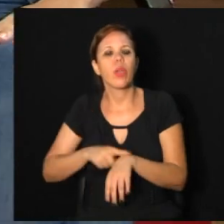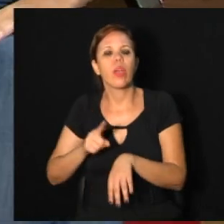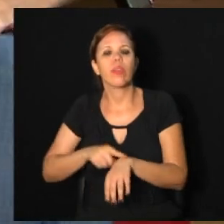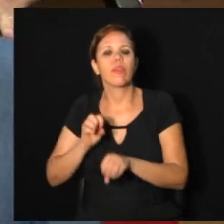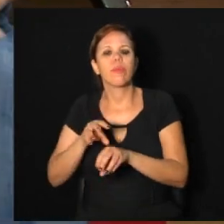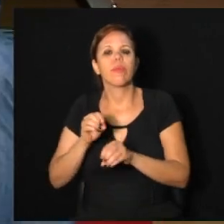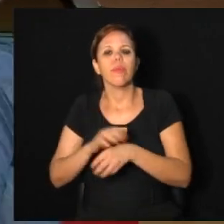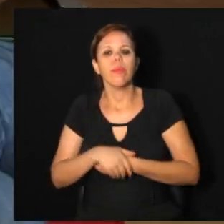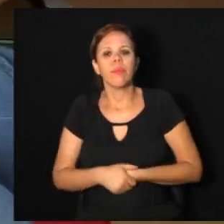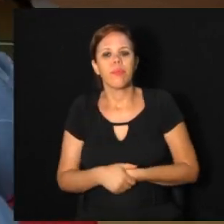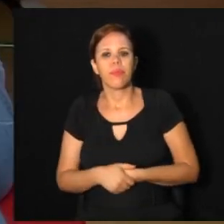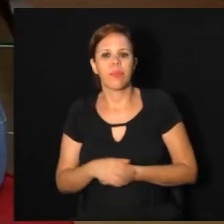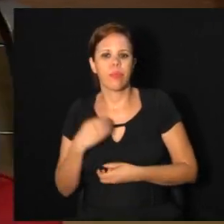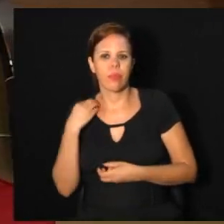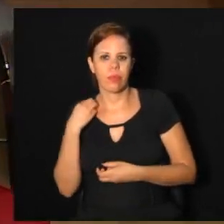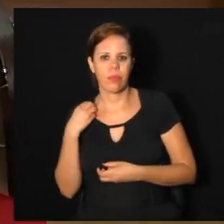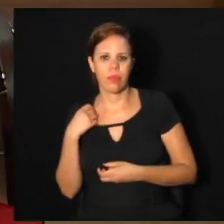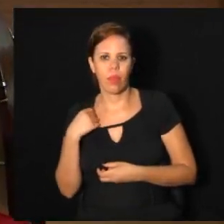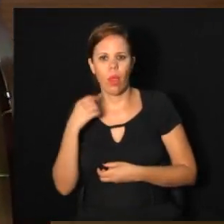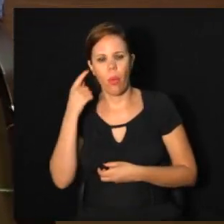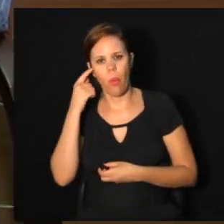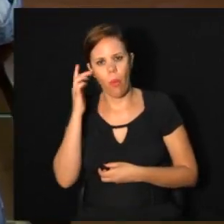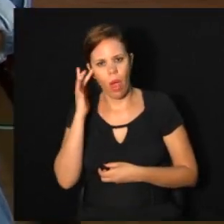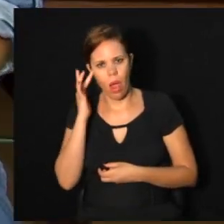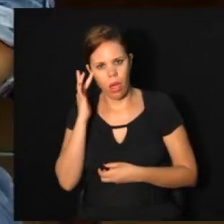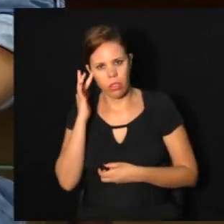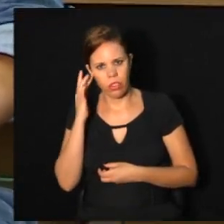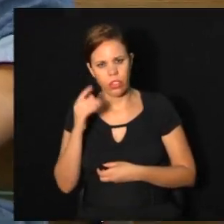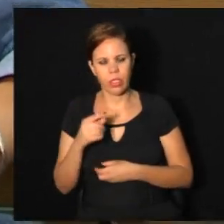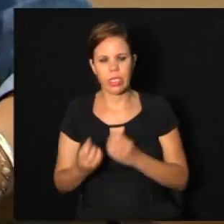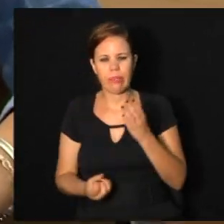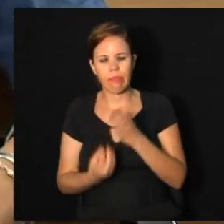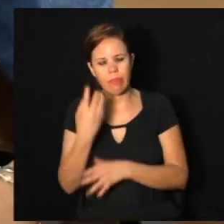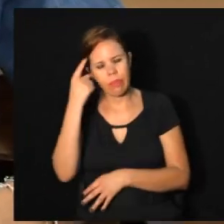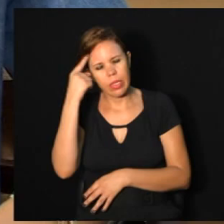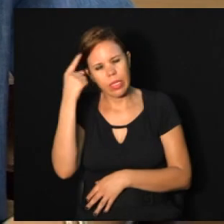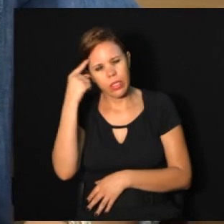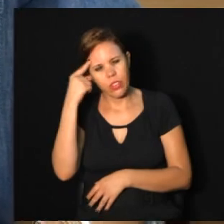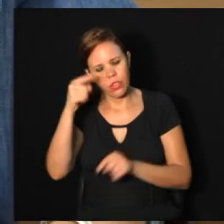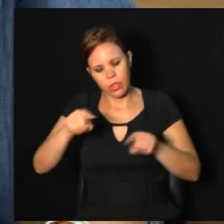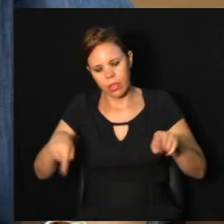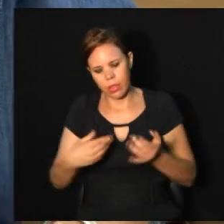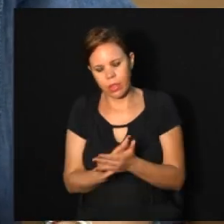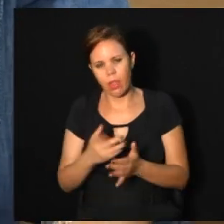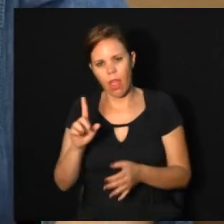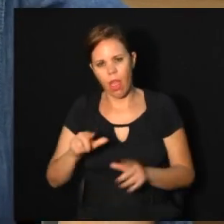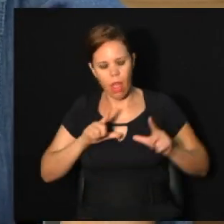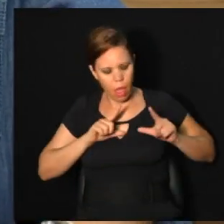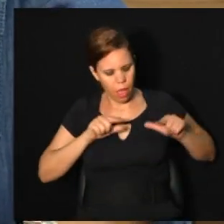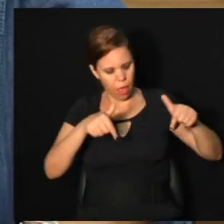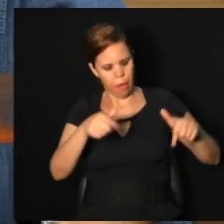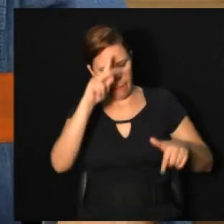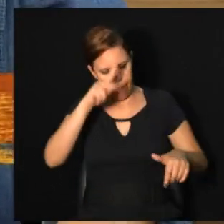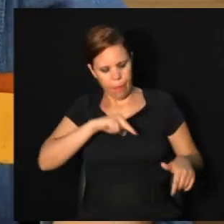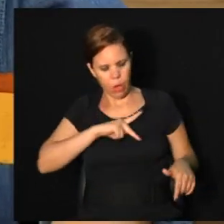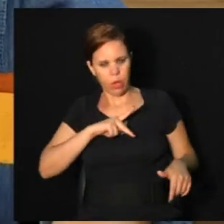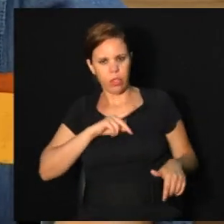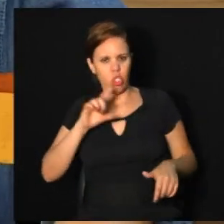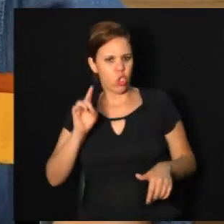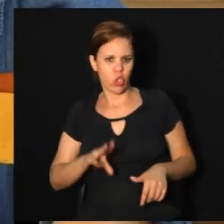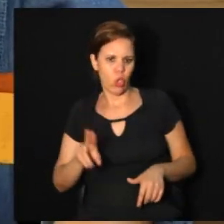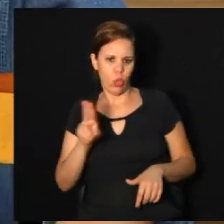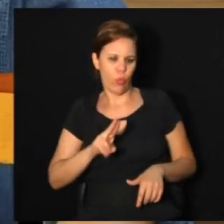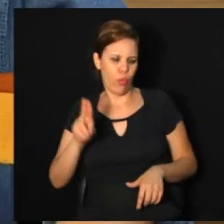aula? Eu acho que ser criativo em sala de aula é muito mais uma questão atitudinal do que uma ferramenta que